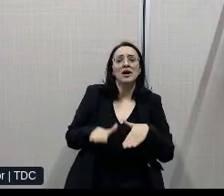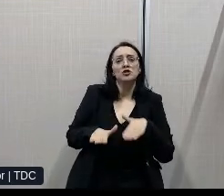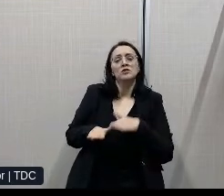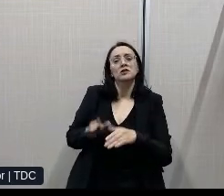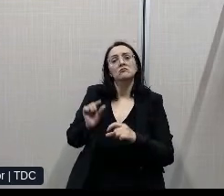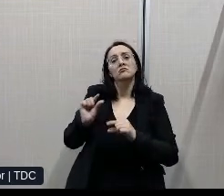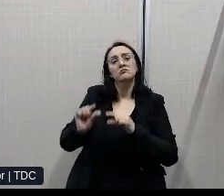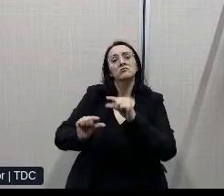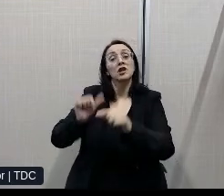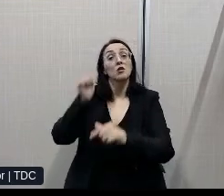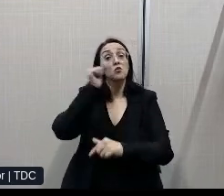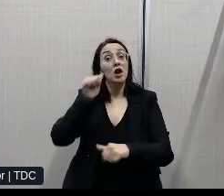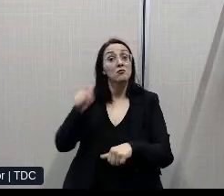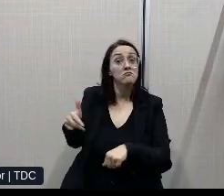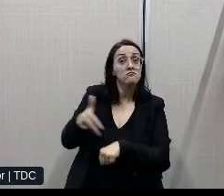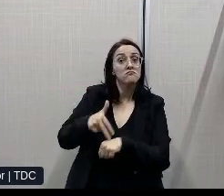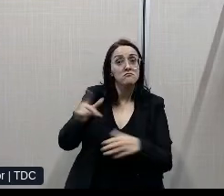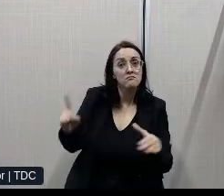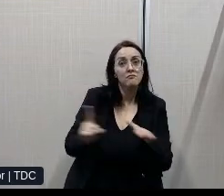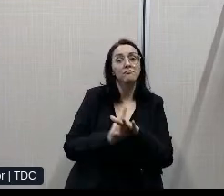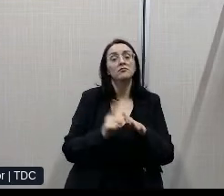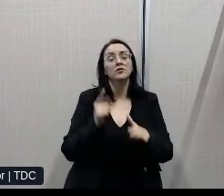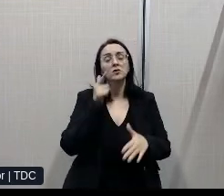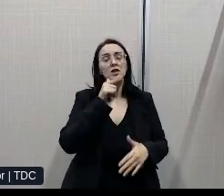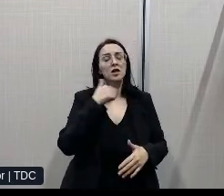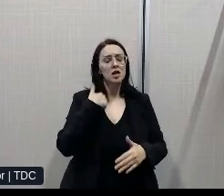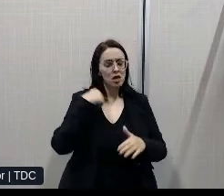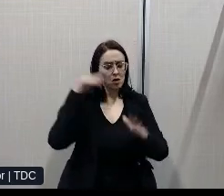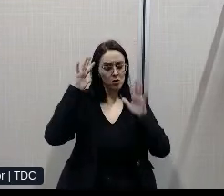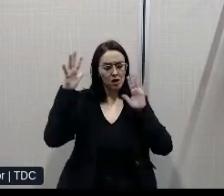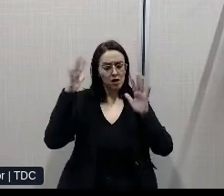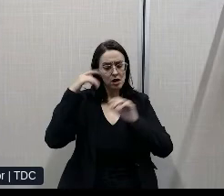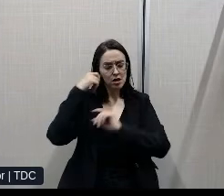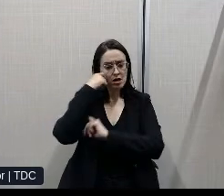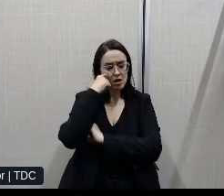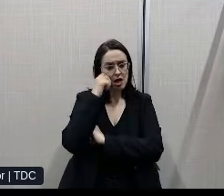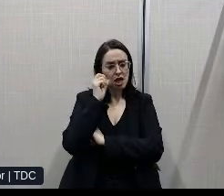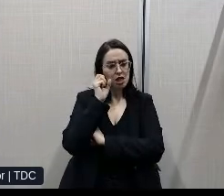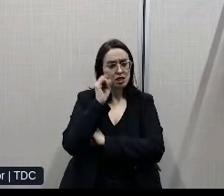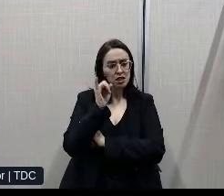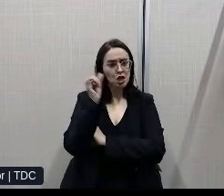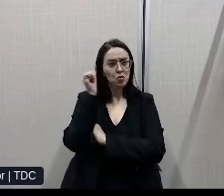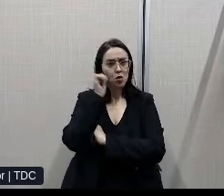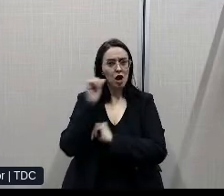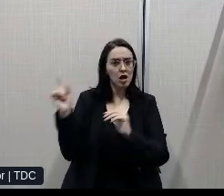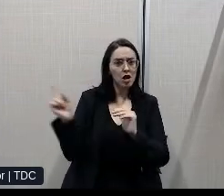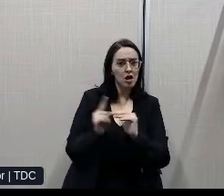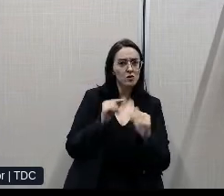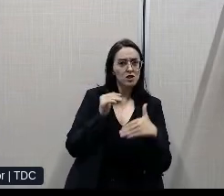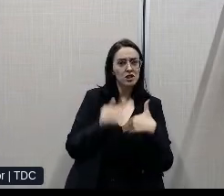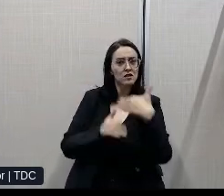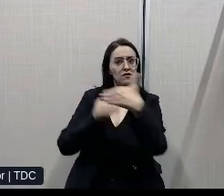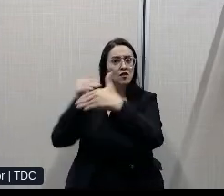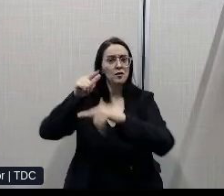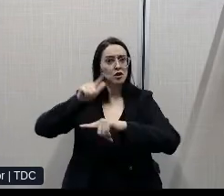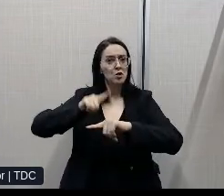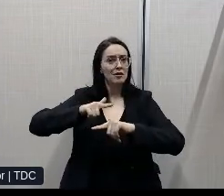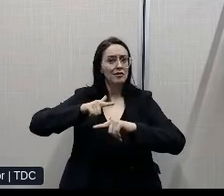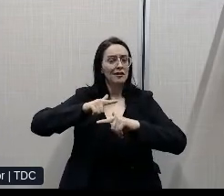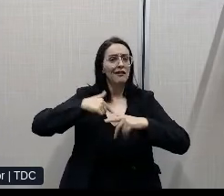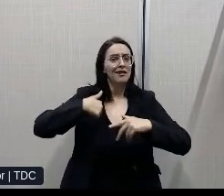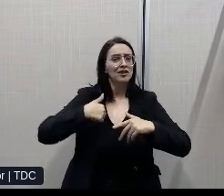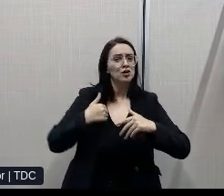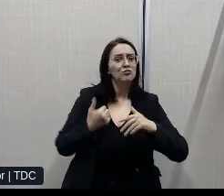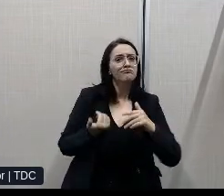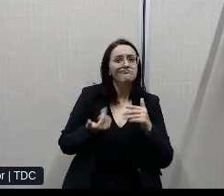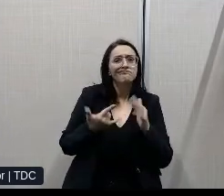para que as mulheres pudessem ser incluídas. Eu fico me perguntando, se tivesse alguma mulher no desenvolvimento desse produto, ele teria saído